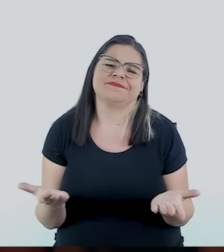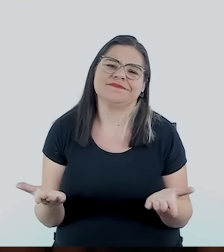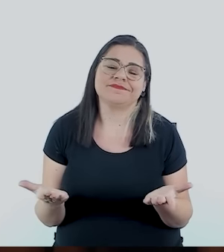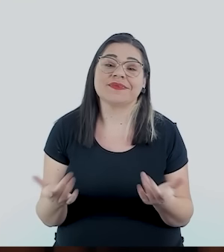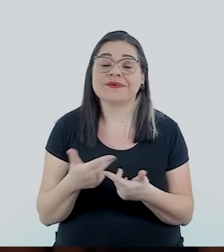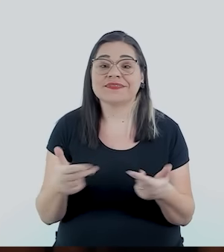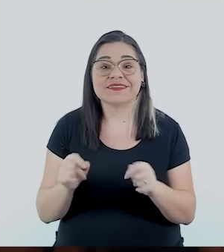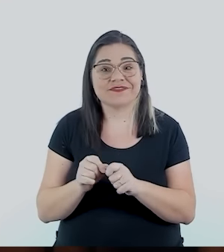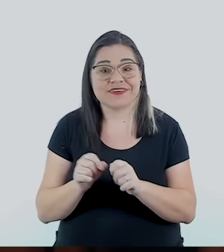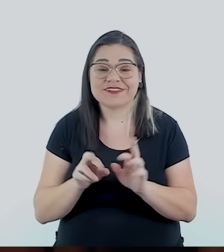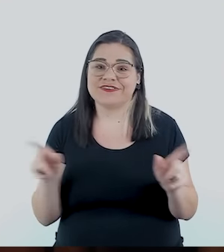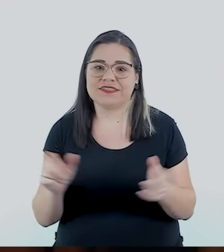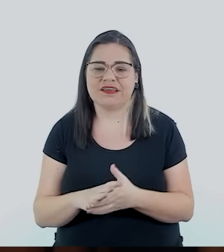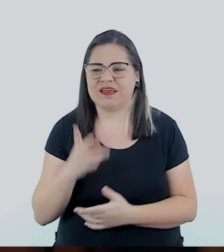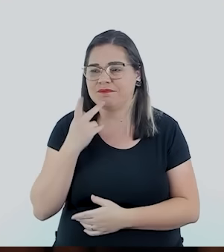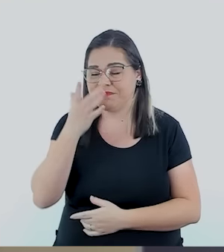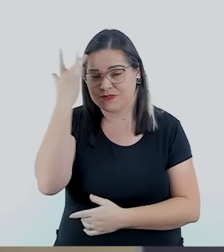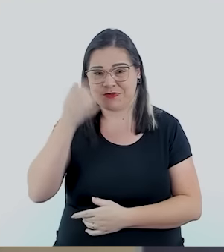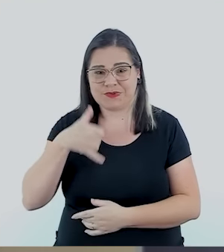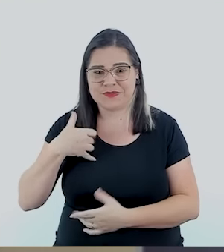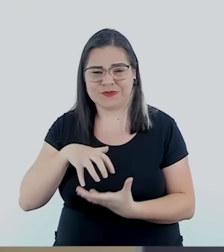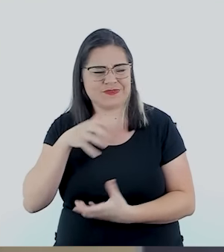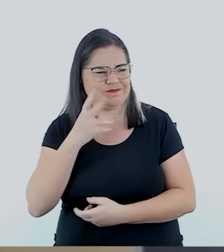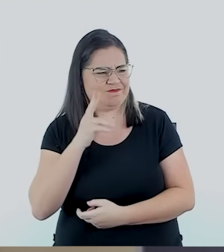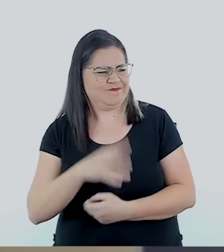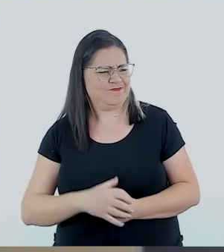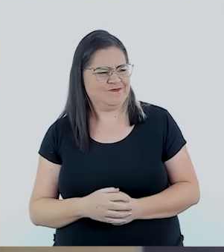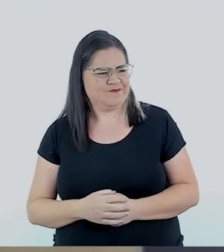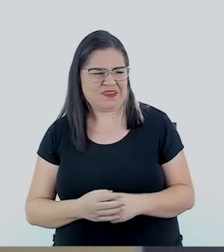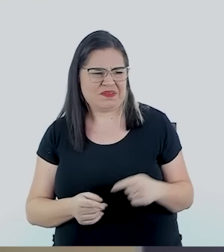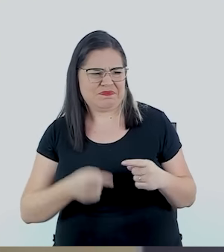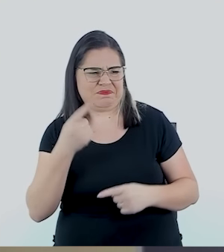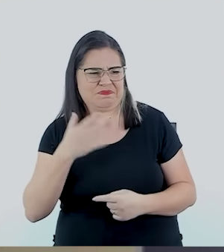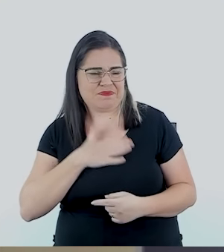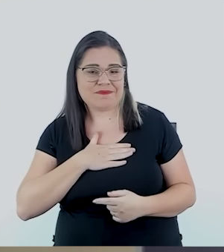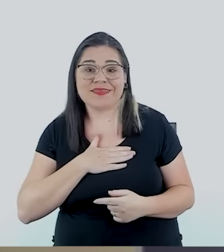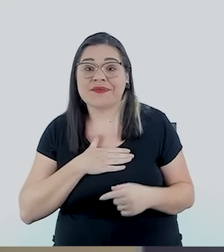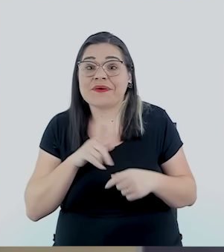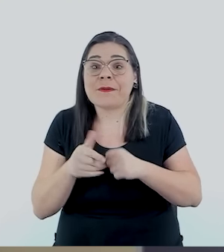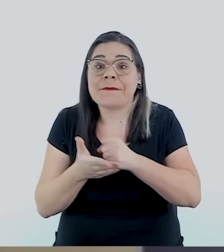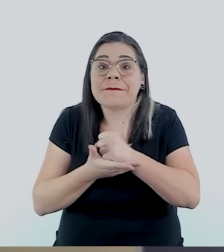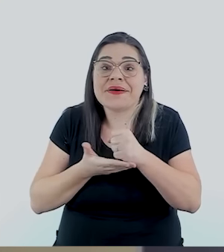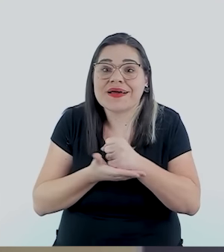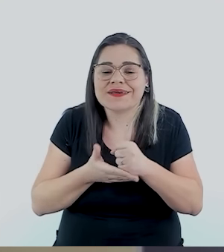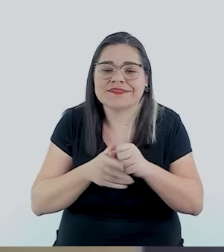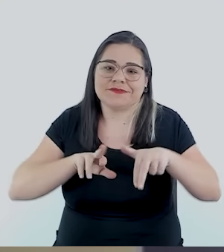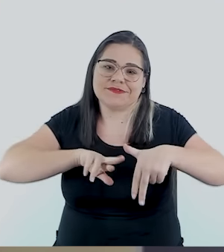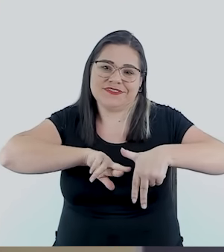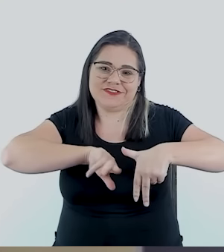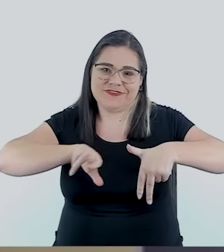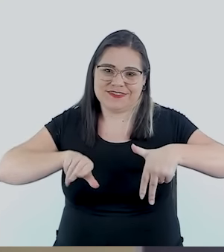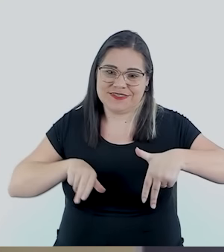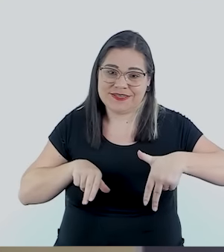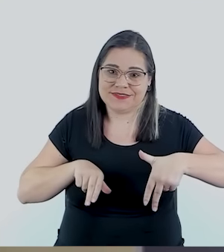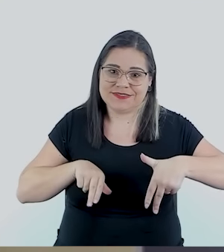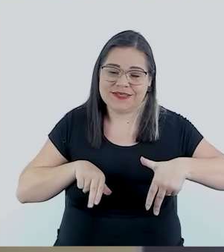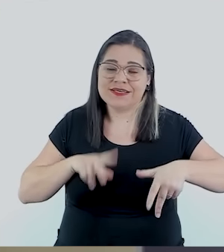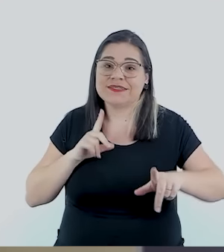qualqu dizem isso não é para mim você não se vê né que é o básico da gente da diversidade né além deente